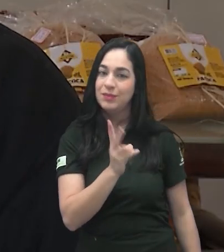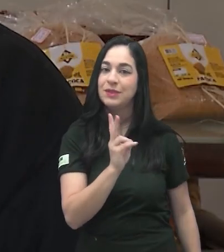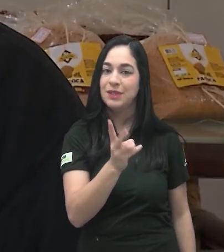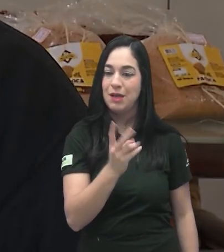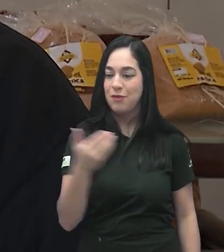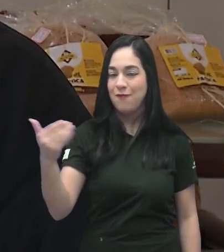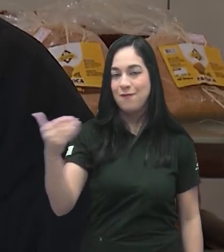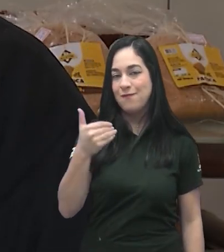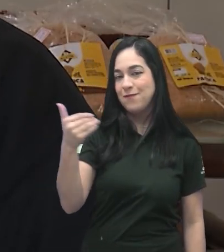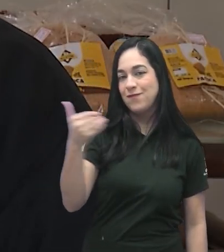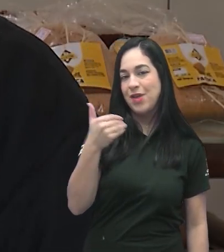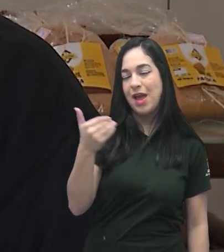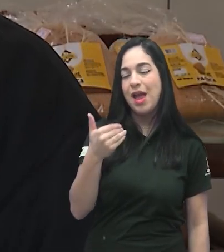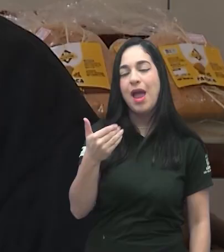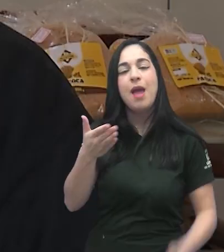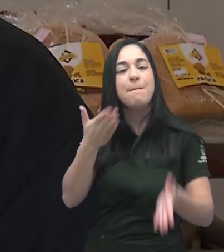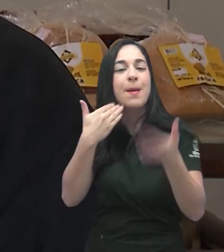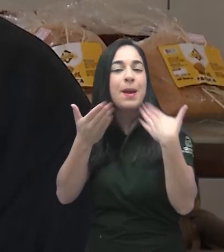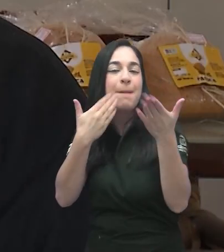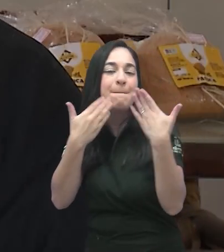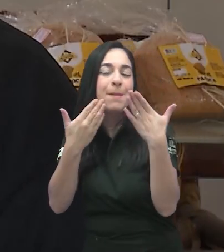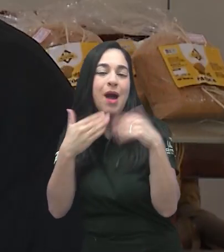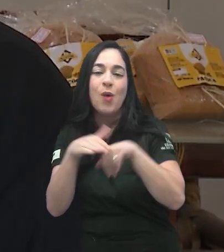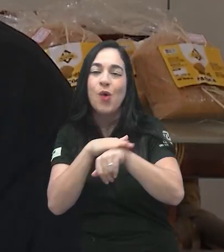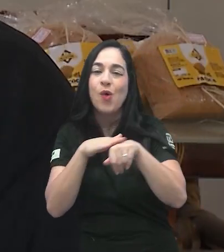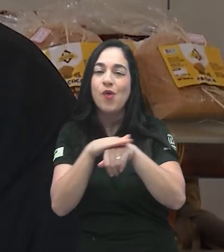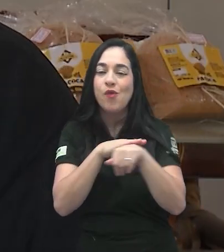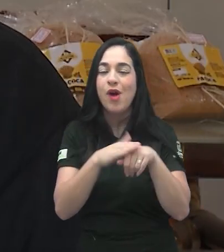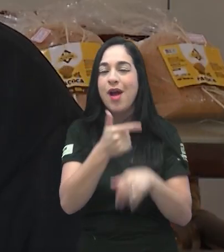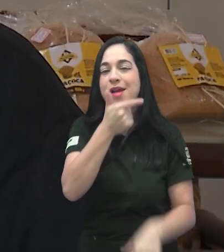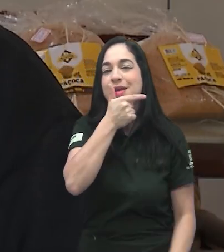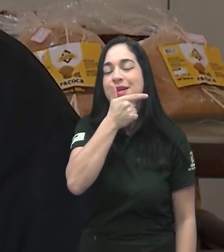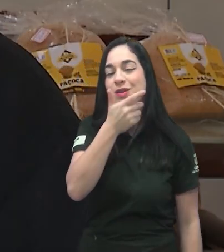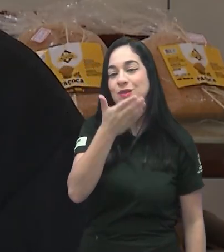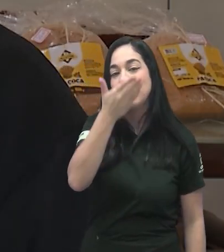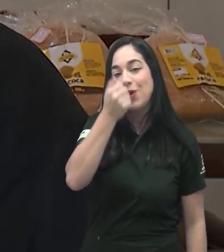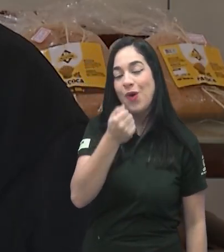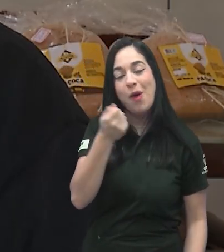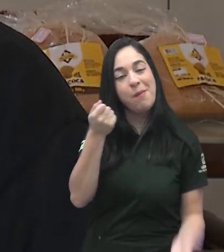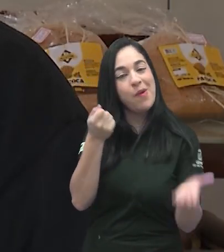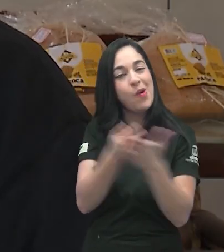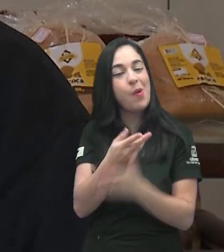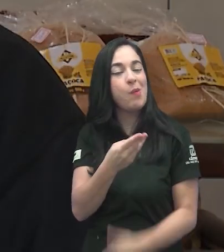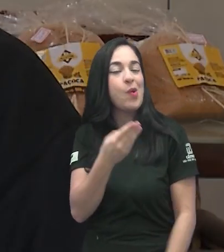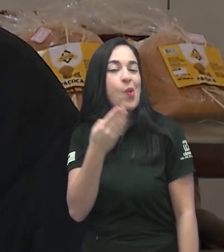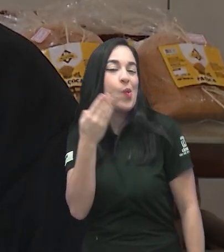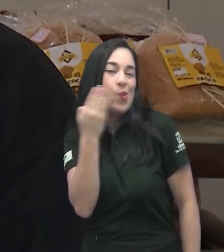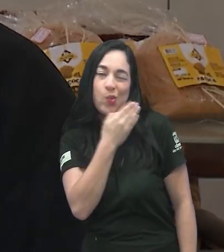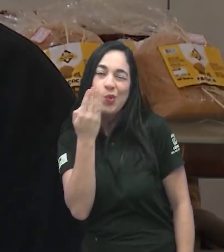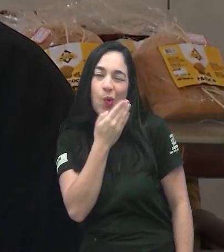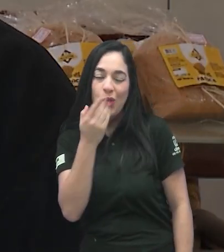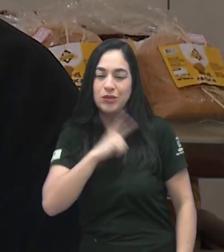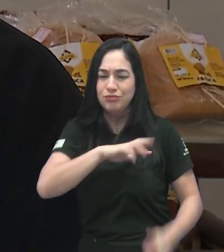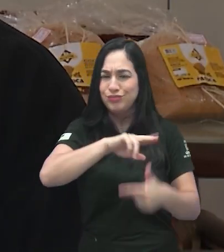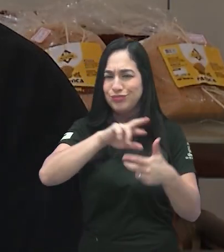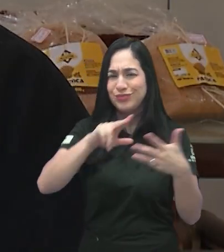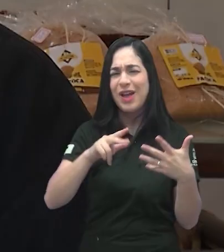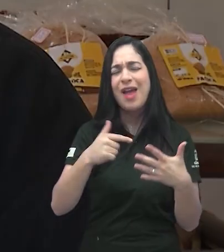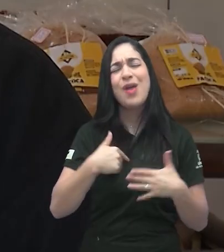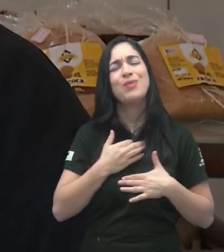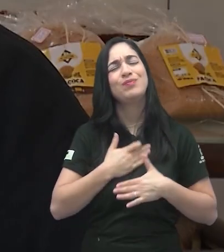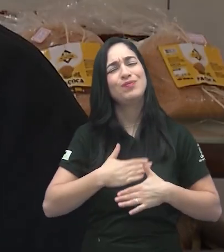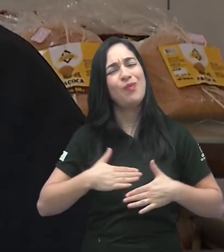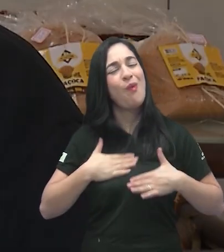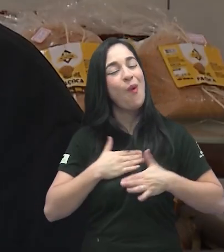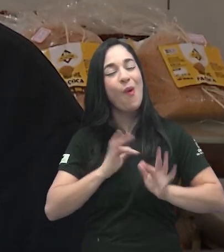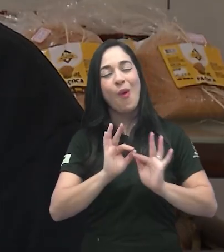comércio, que sempre passa, tá aqui, para bater papo, comprar, comer um queijinho, levar um doce caseiro, entende?